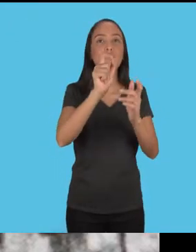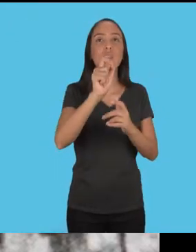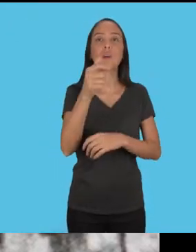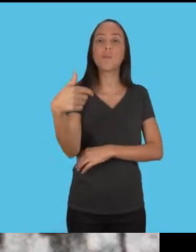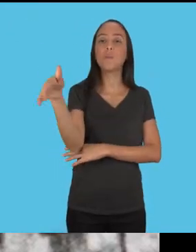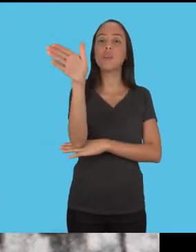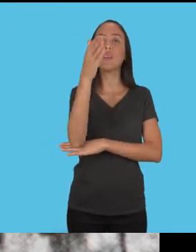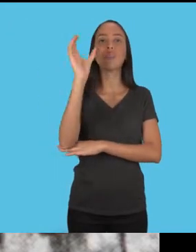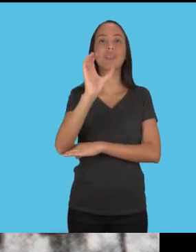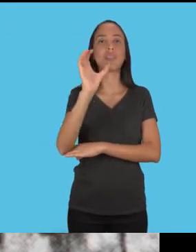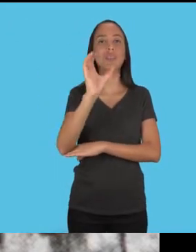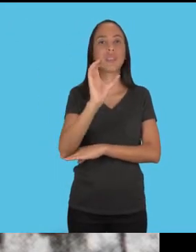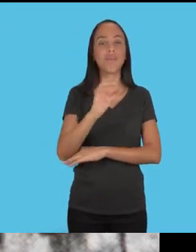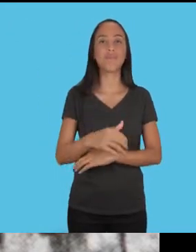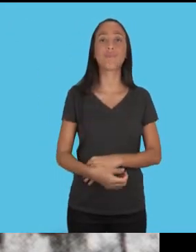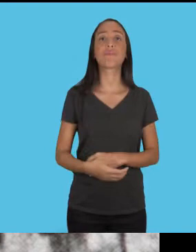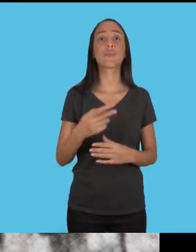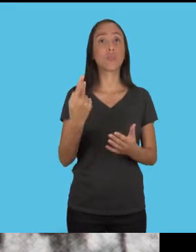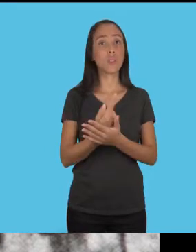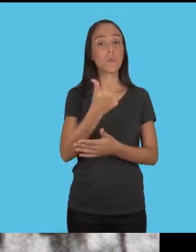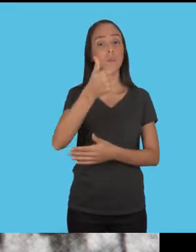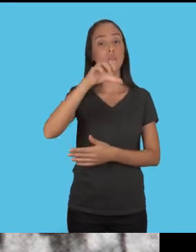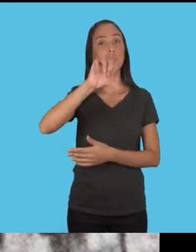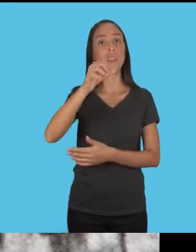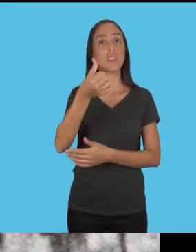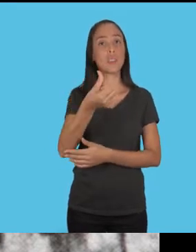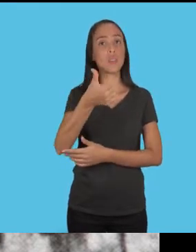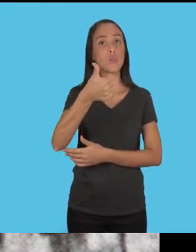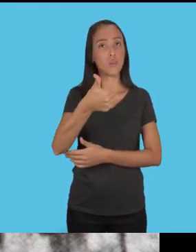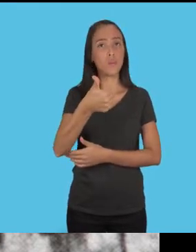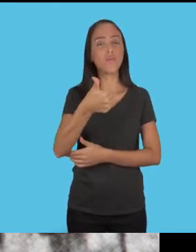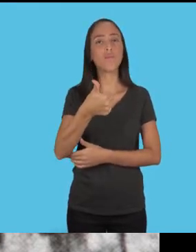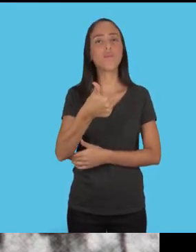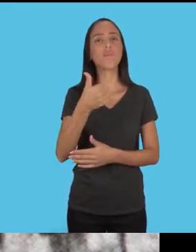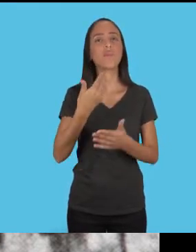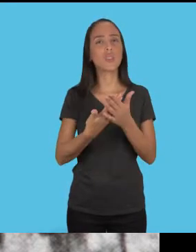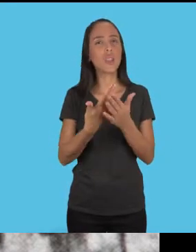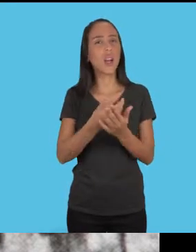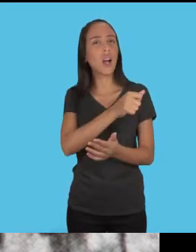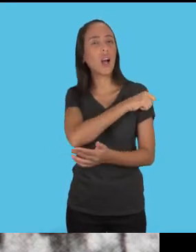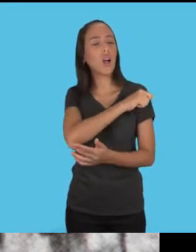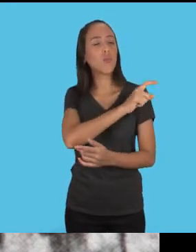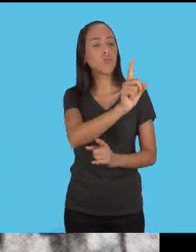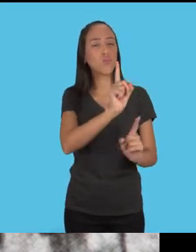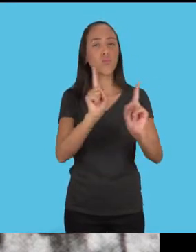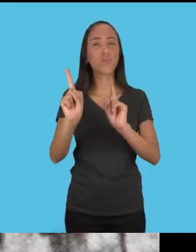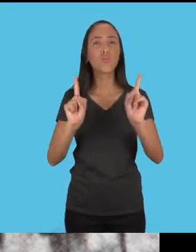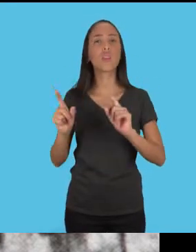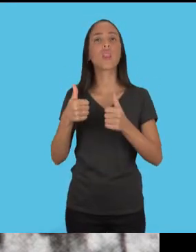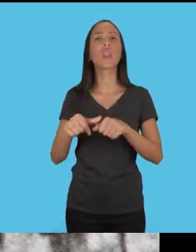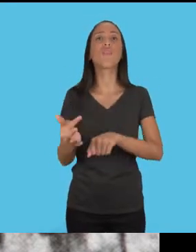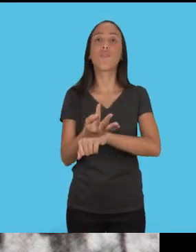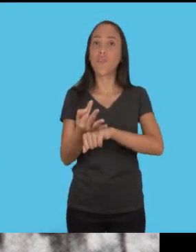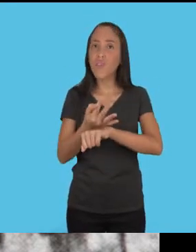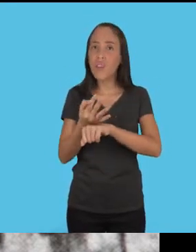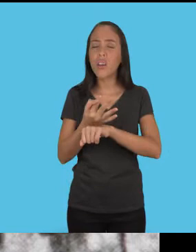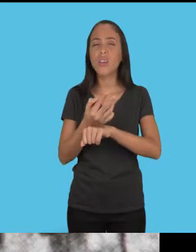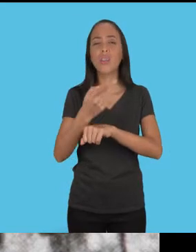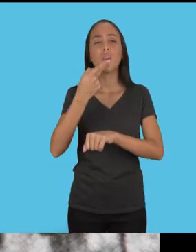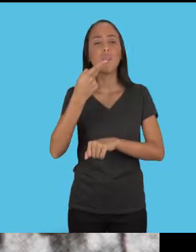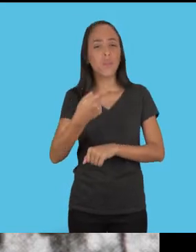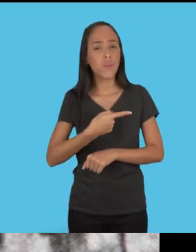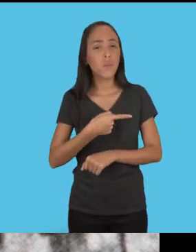Em 1961, os estudantes vieram a mim, nas férias vieram a mim e